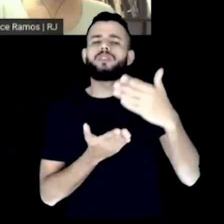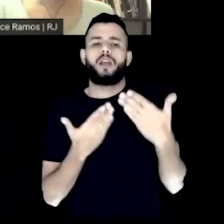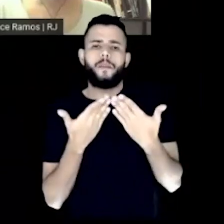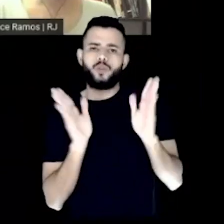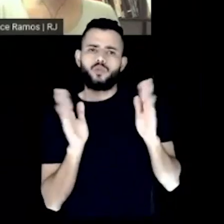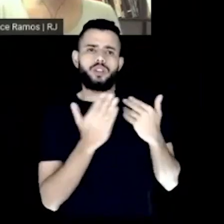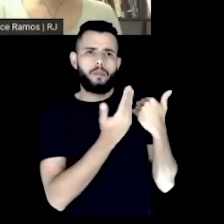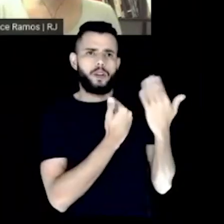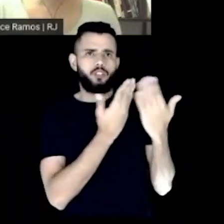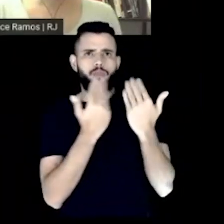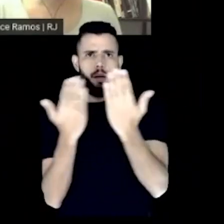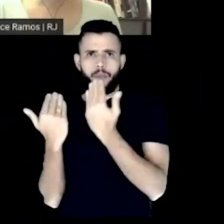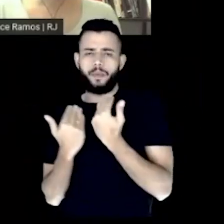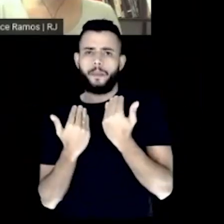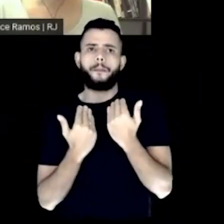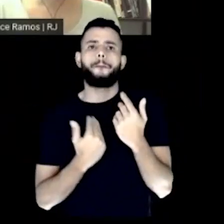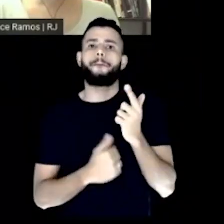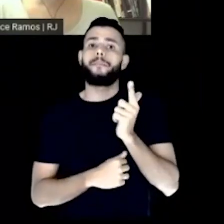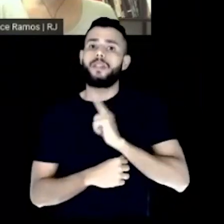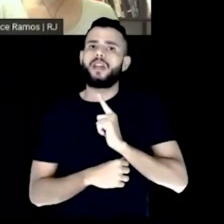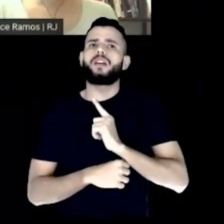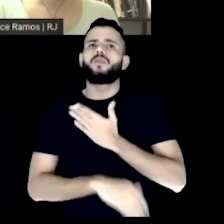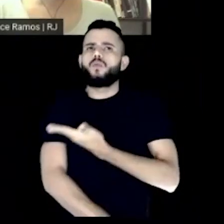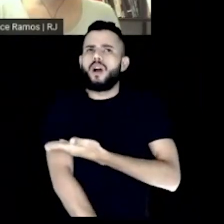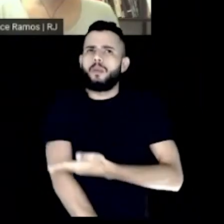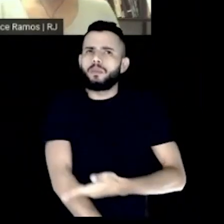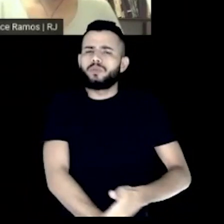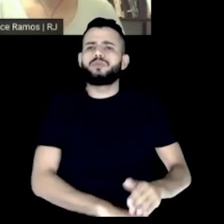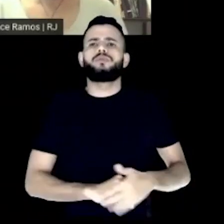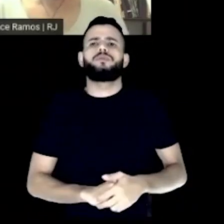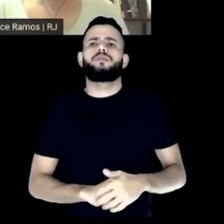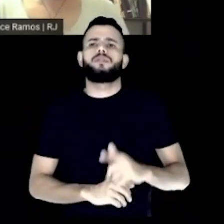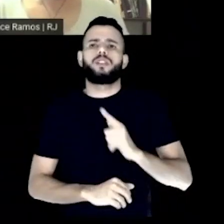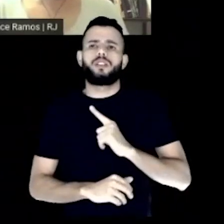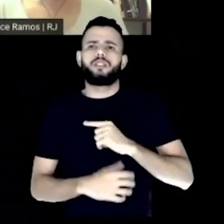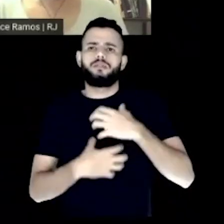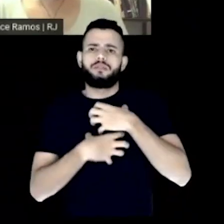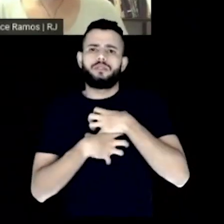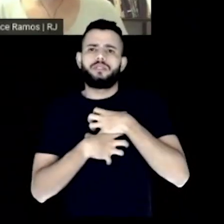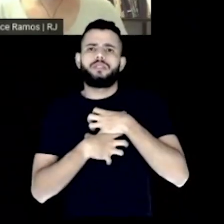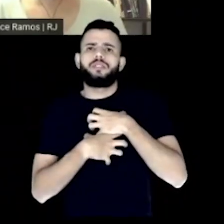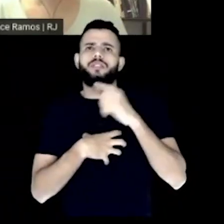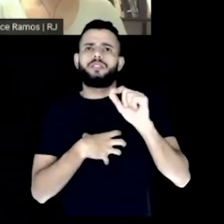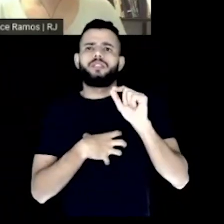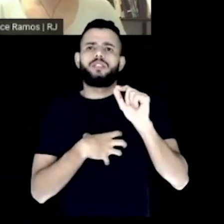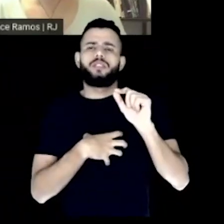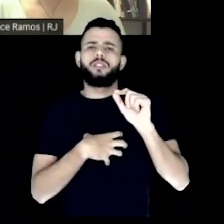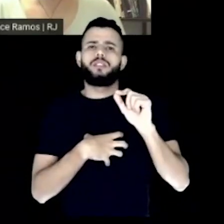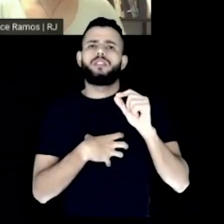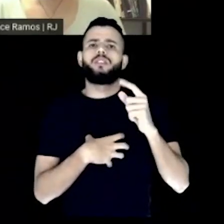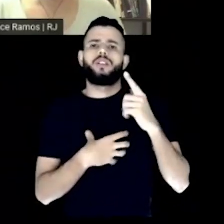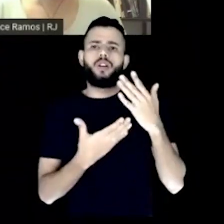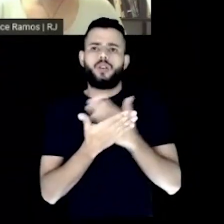bem disse no começo, na abertura do bate-papo, que ele tem um certo ar, essa coisa distópica